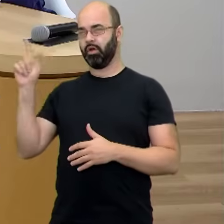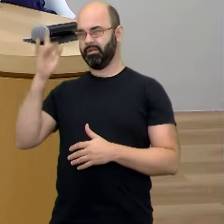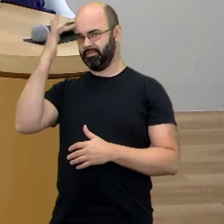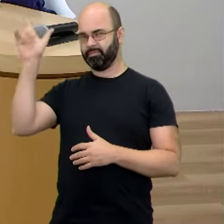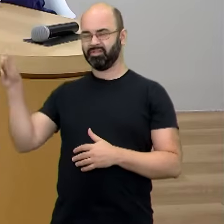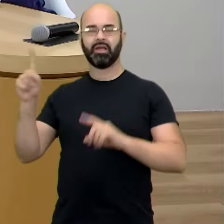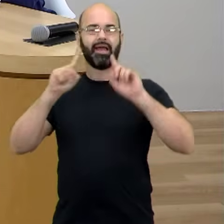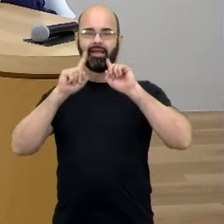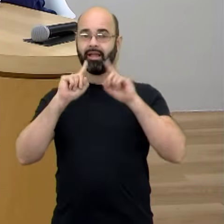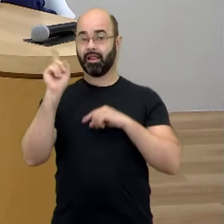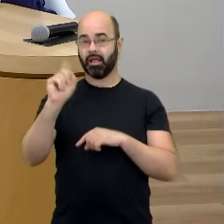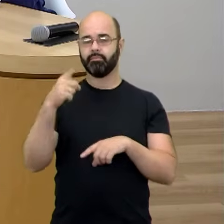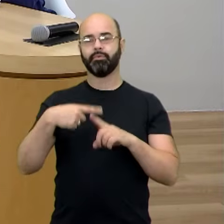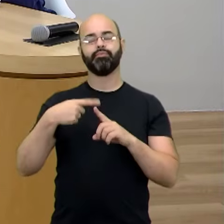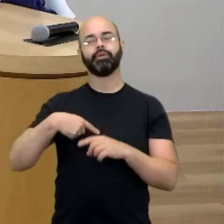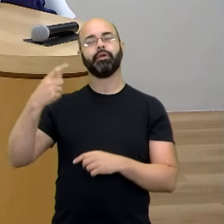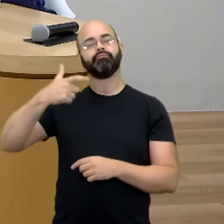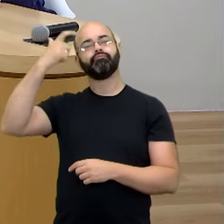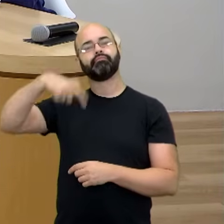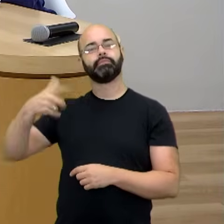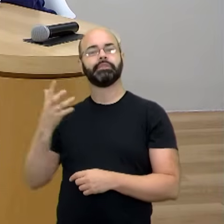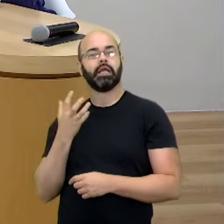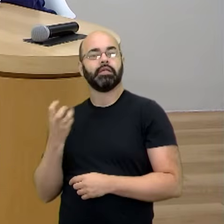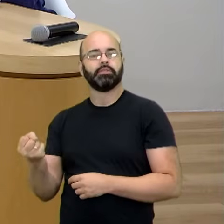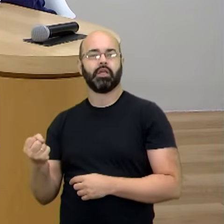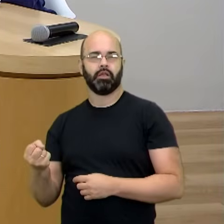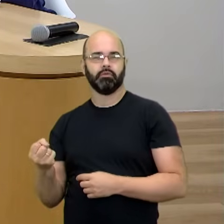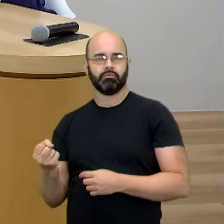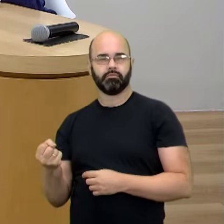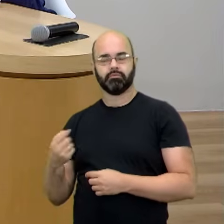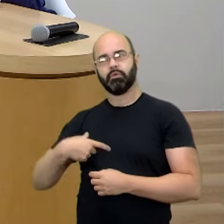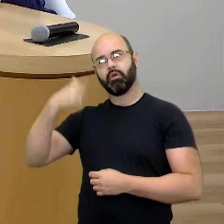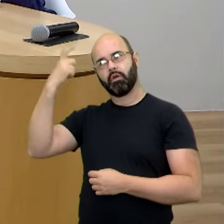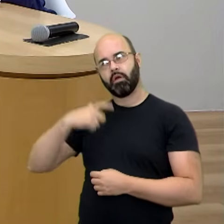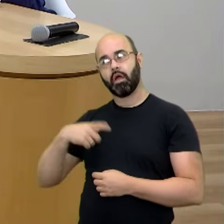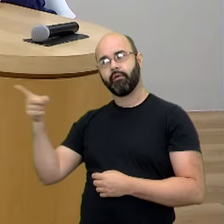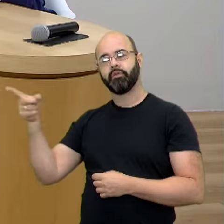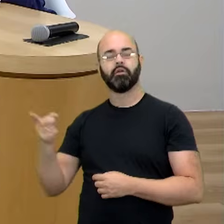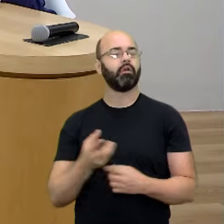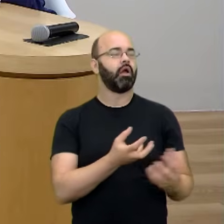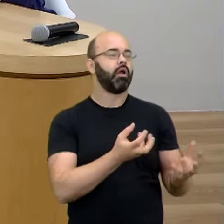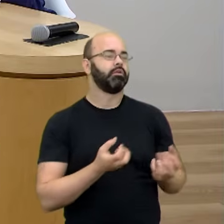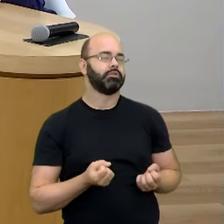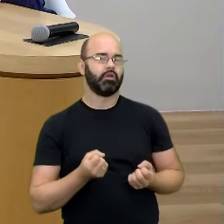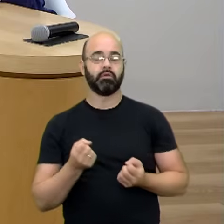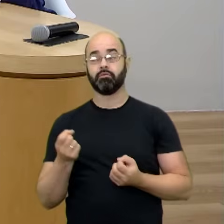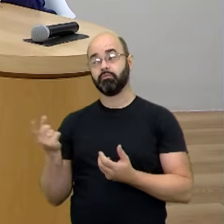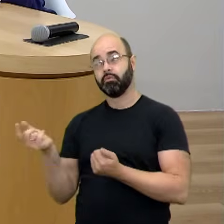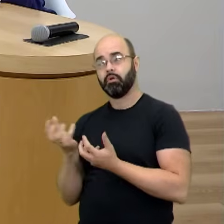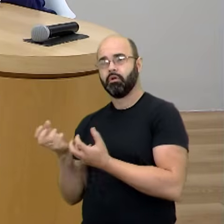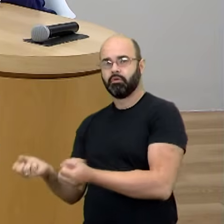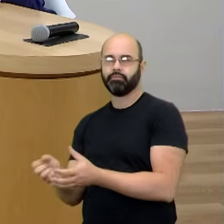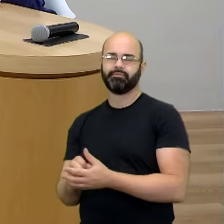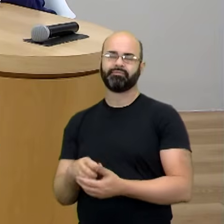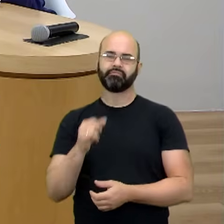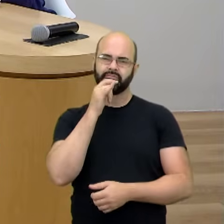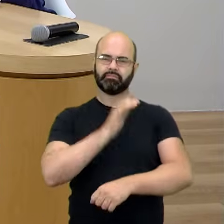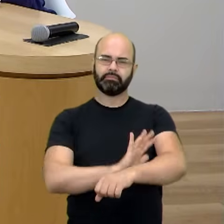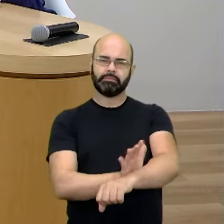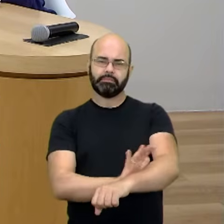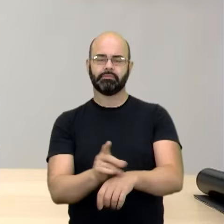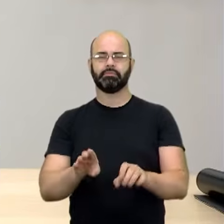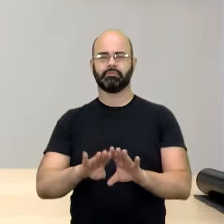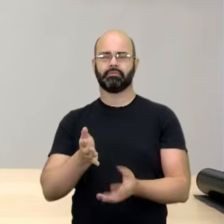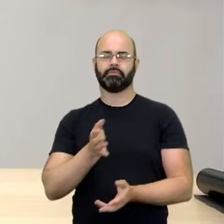legal. É que agora tem a cultura do mimimi, né? Quando você reclama de racismo, machismo,